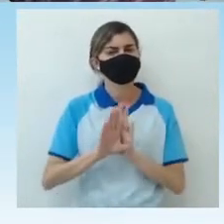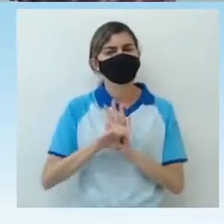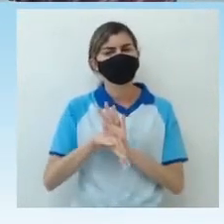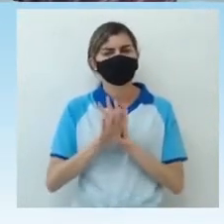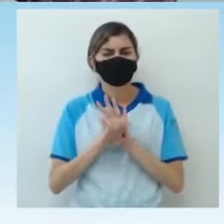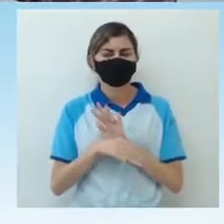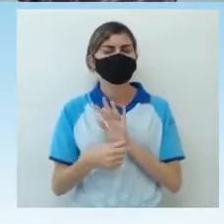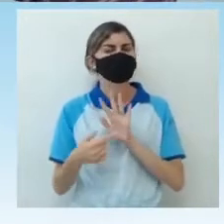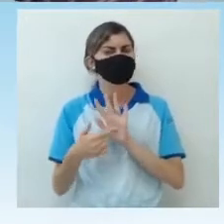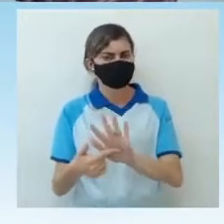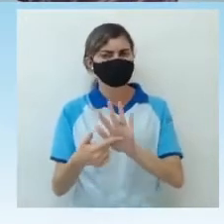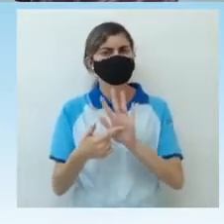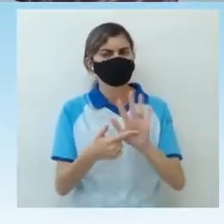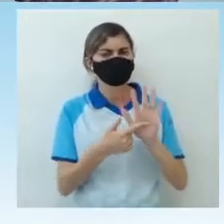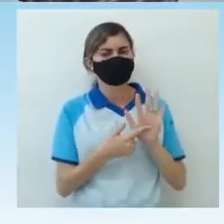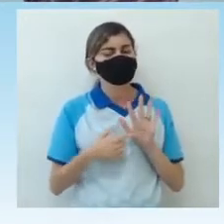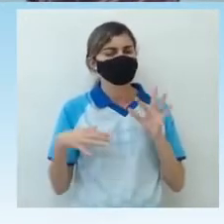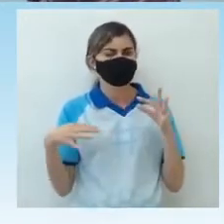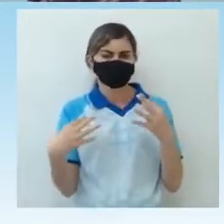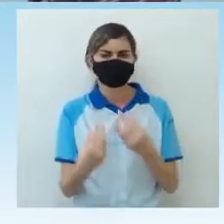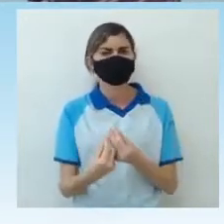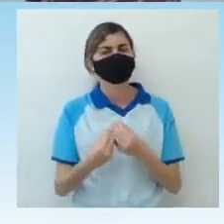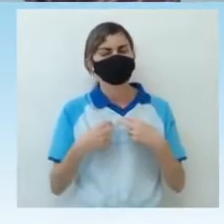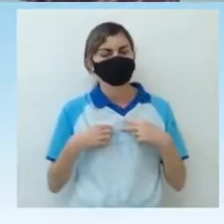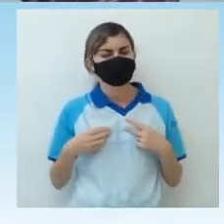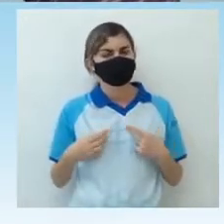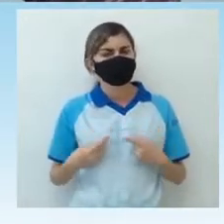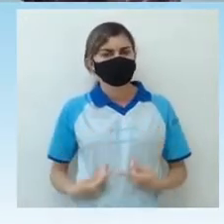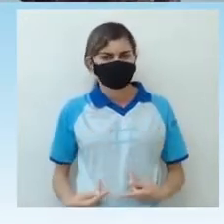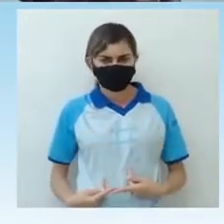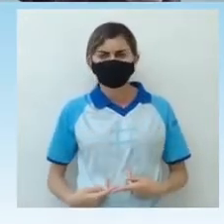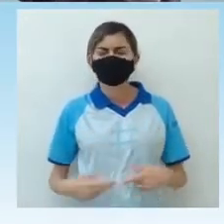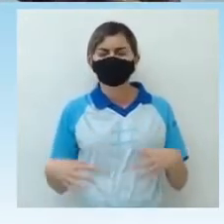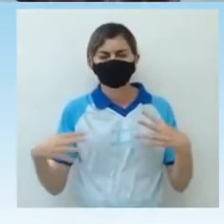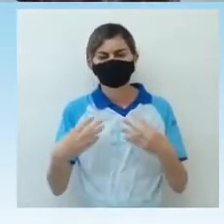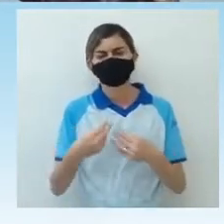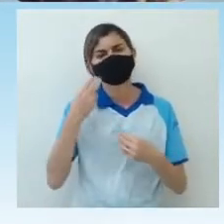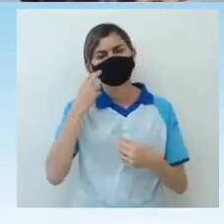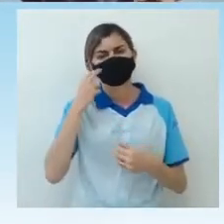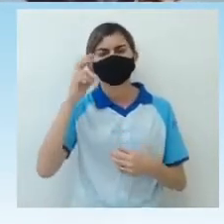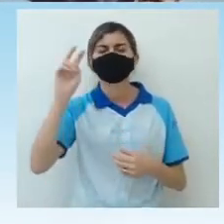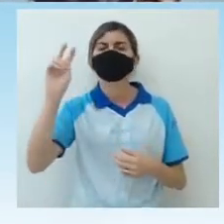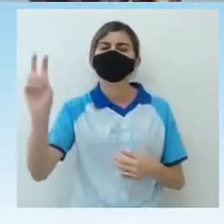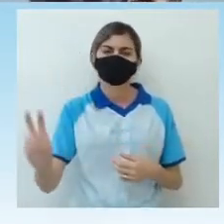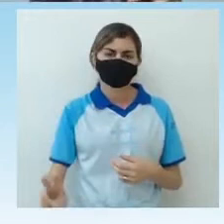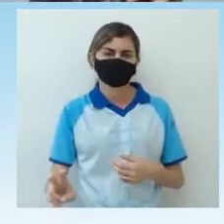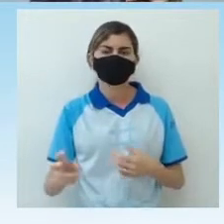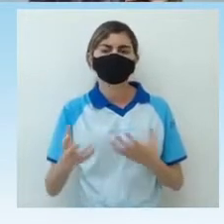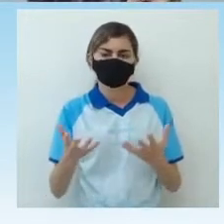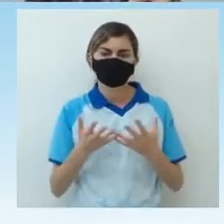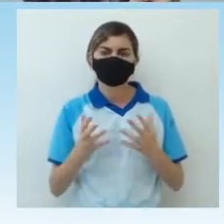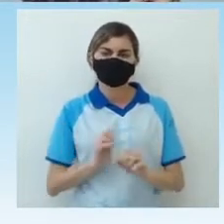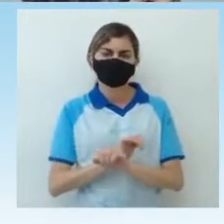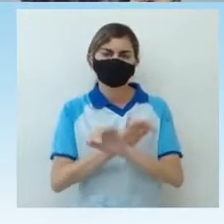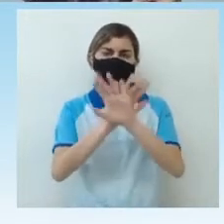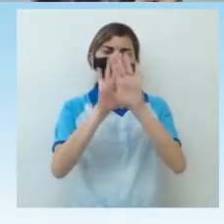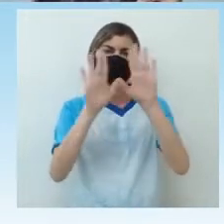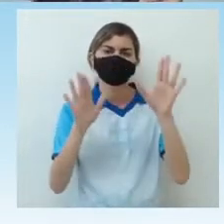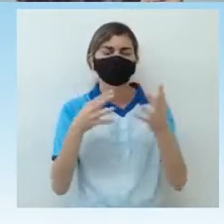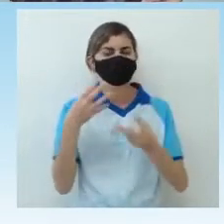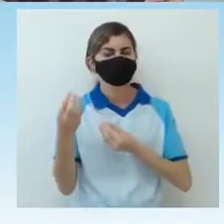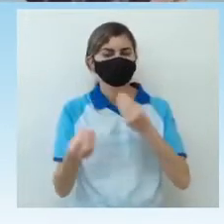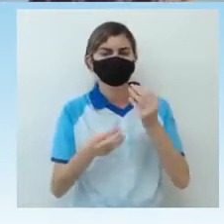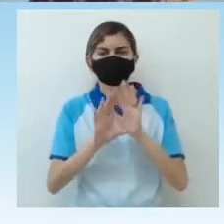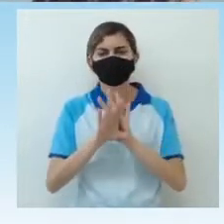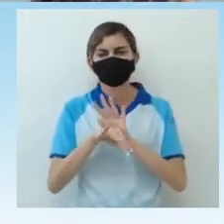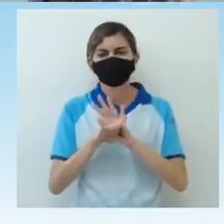conceito, está presente em toda a manifestação humana, em todas as culturas. Então, para que a gente fique claro, como o conceito